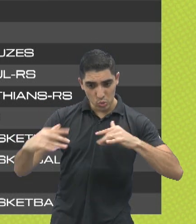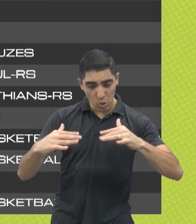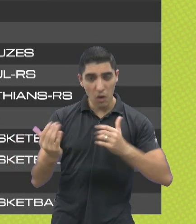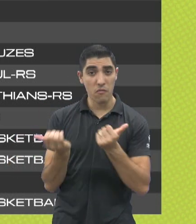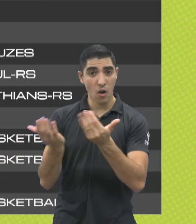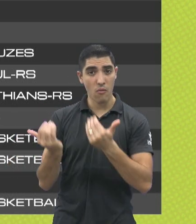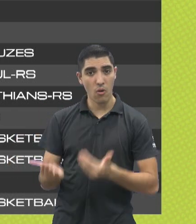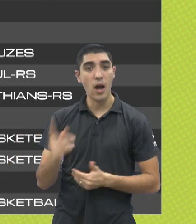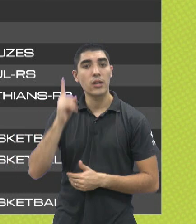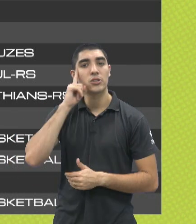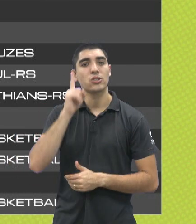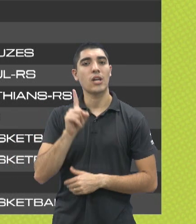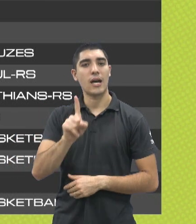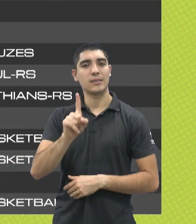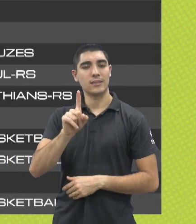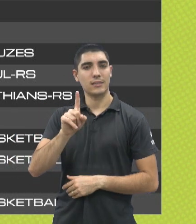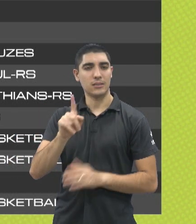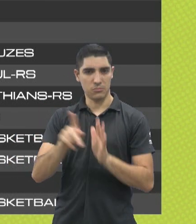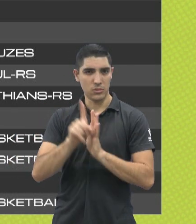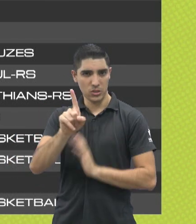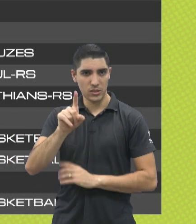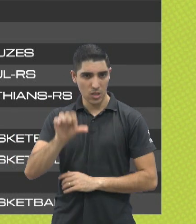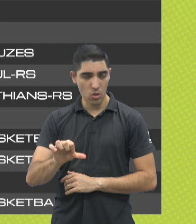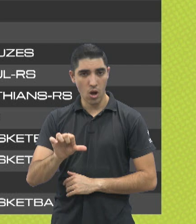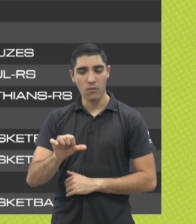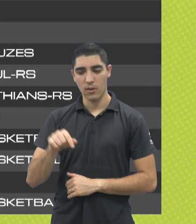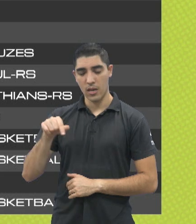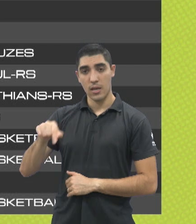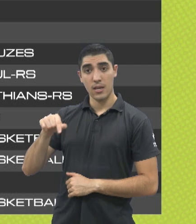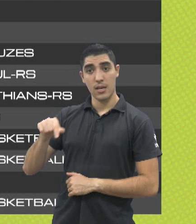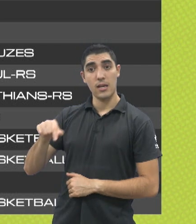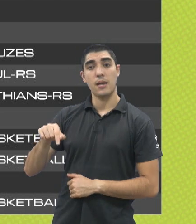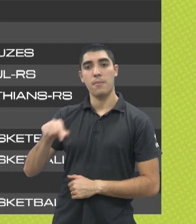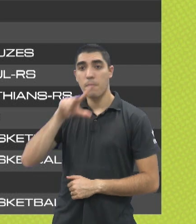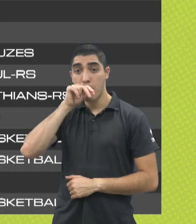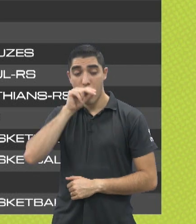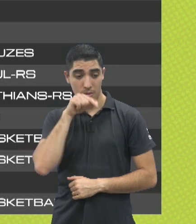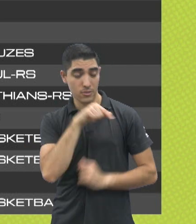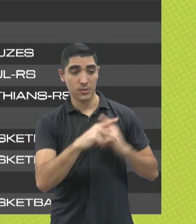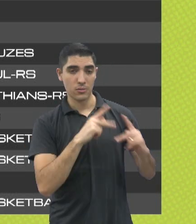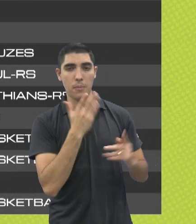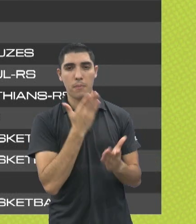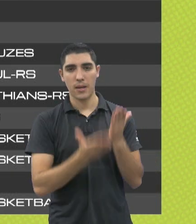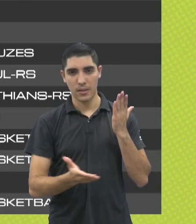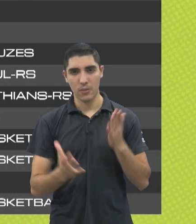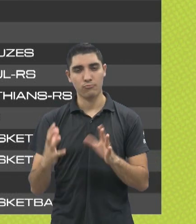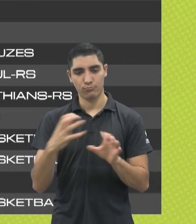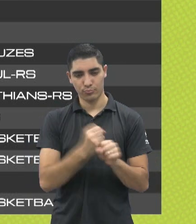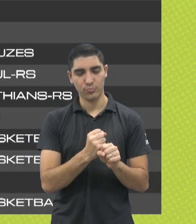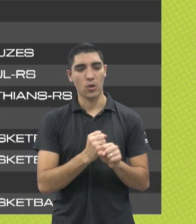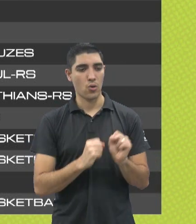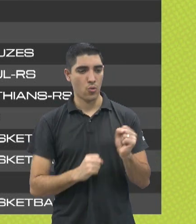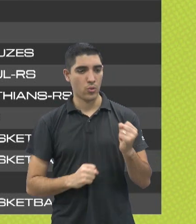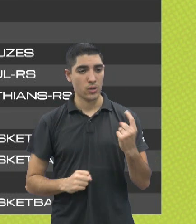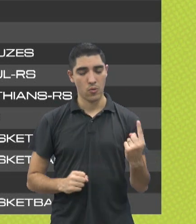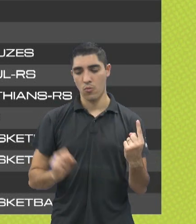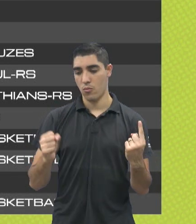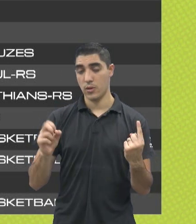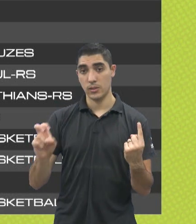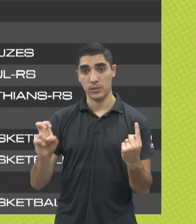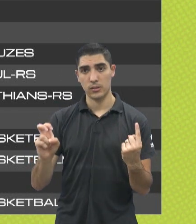Pato Basquete, acabou perdendo para o Pato 85-81. Tem o complemento desse primeiro turno aqui, não tem, Beth? Ou